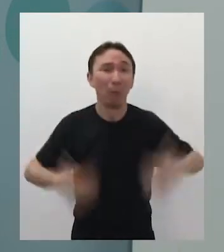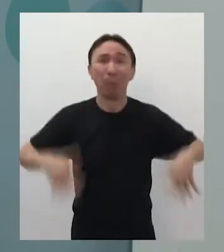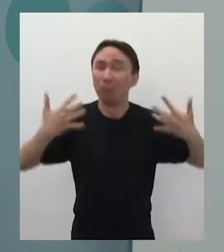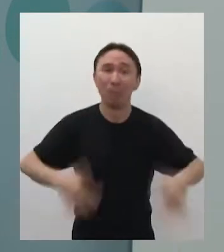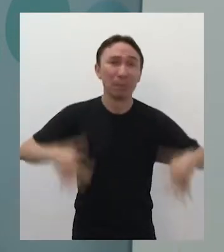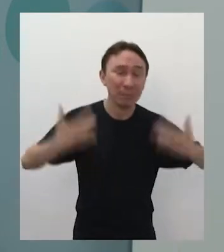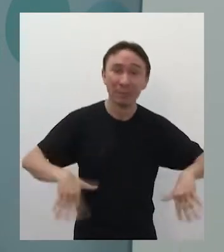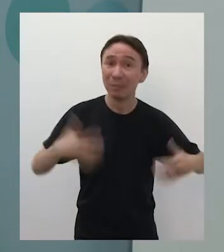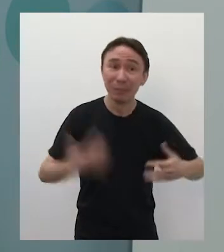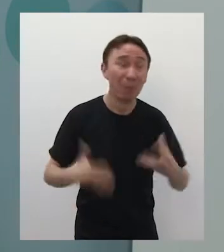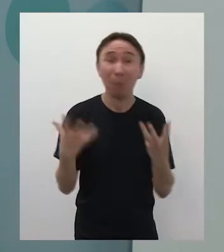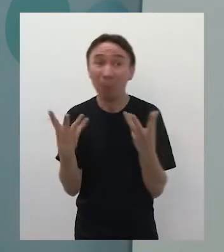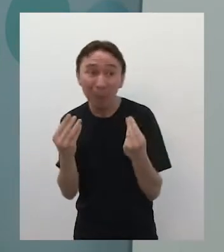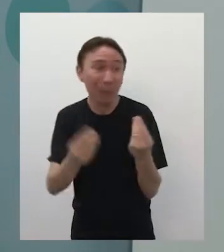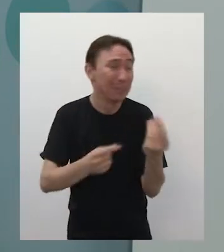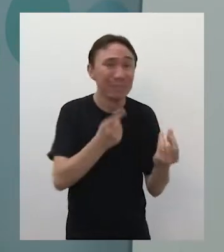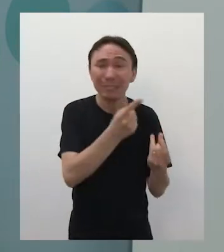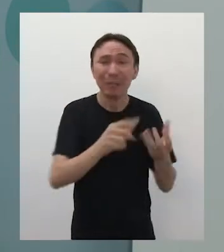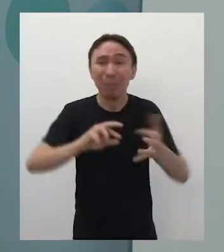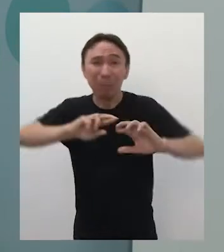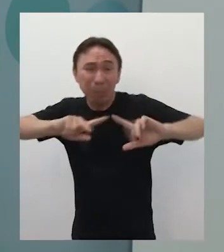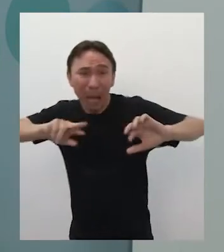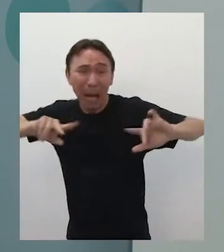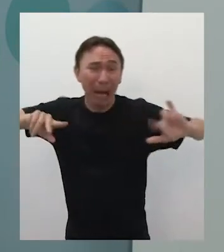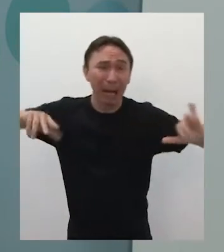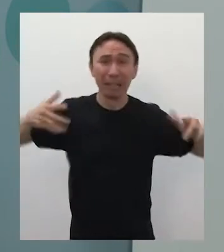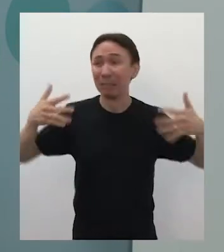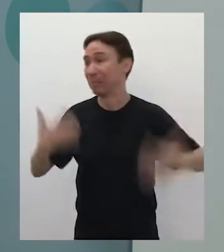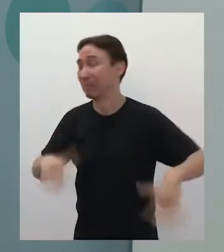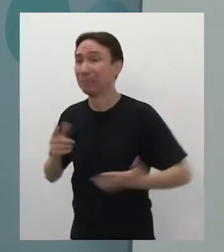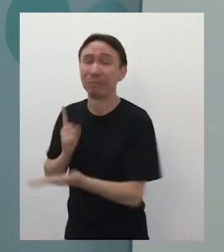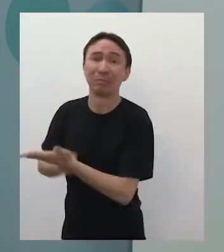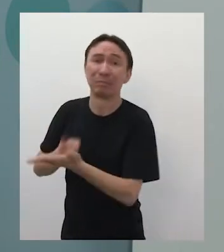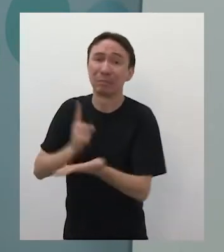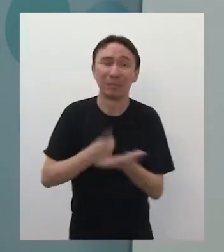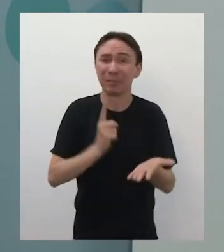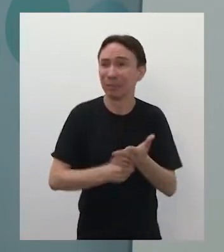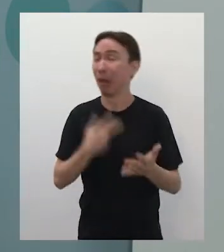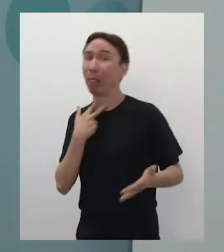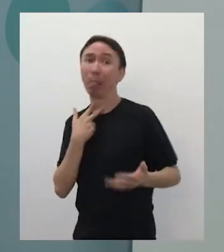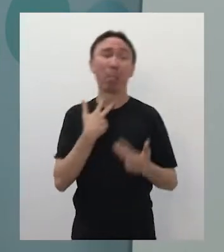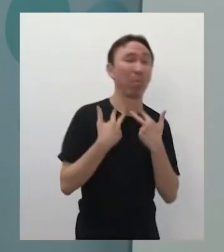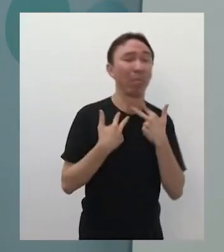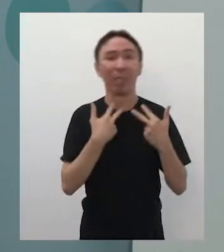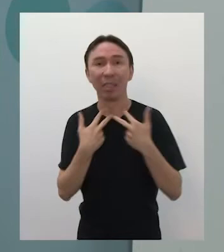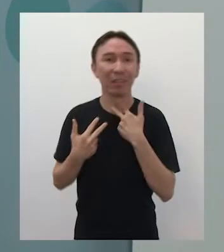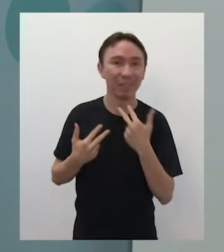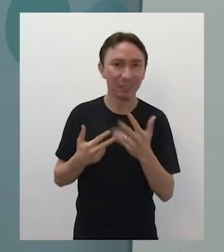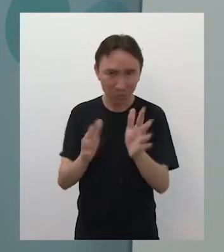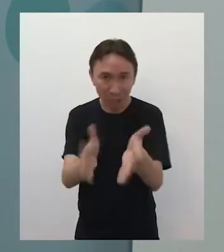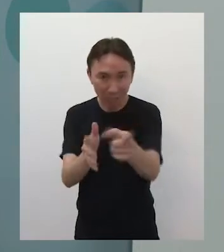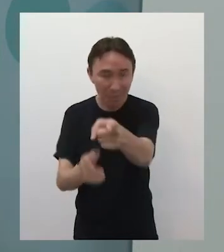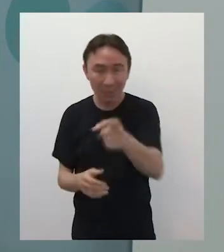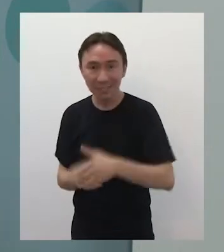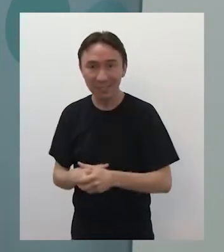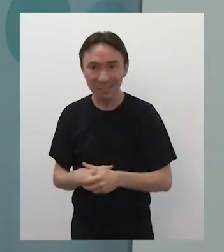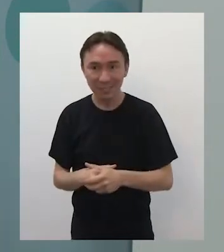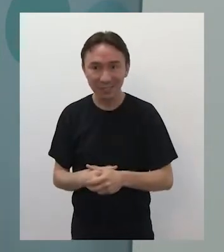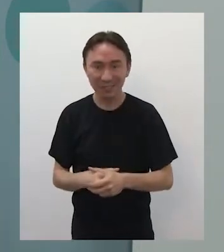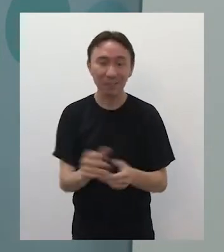Quem nunca se viu atropelado pelas tarefas do dia a dia? Atire a primeira pedra aquele que nunca